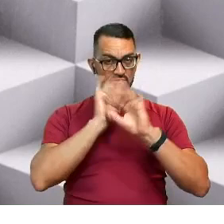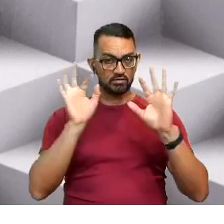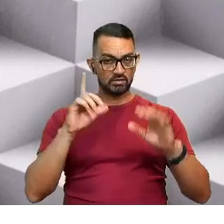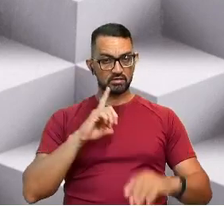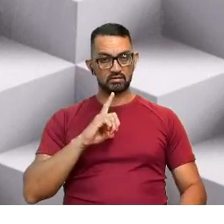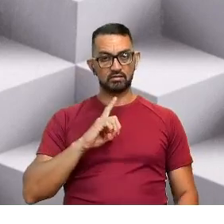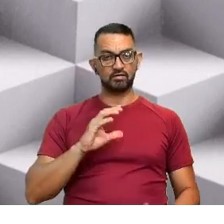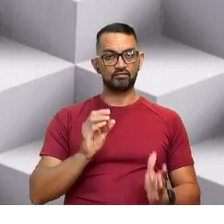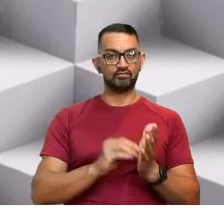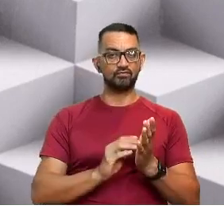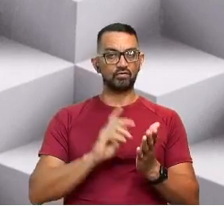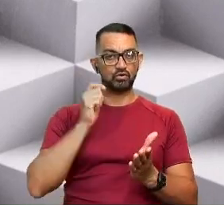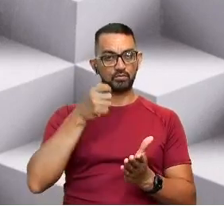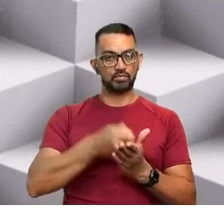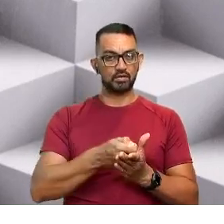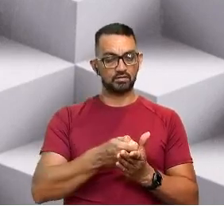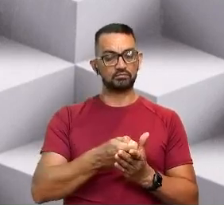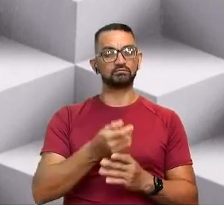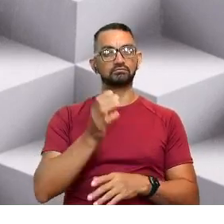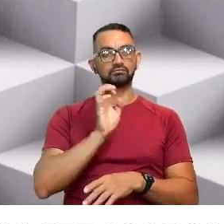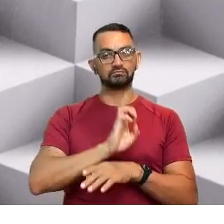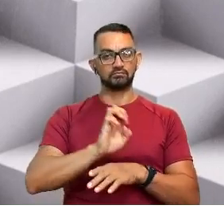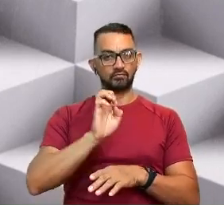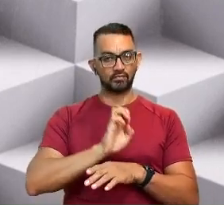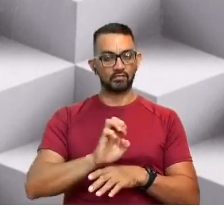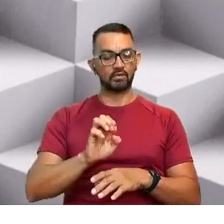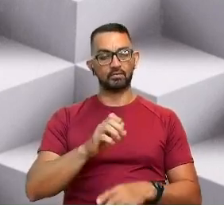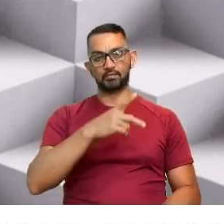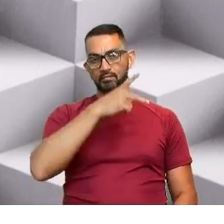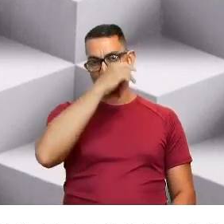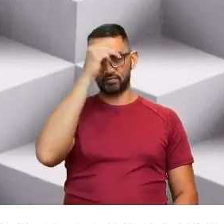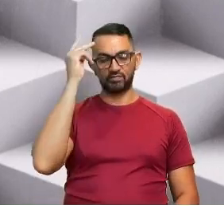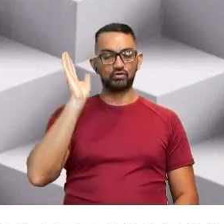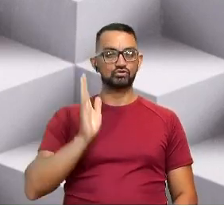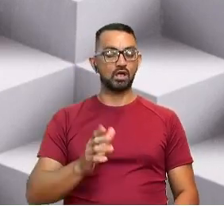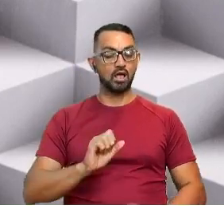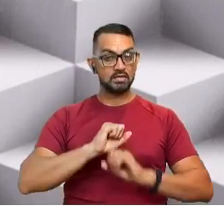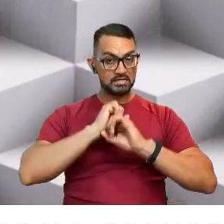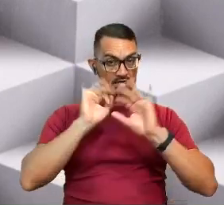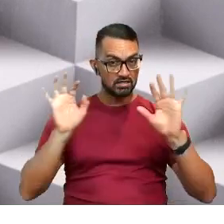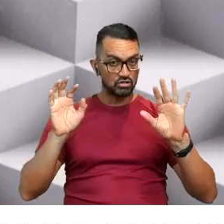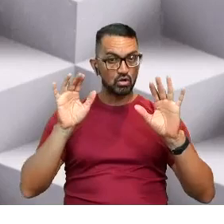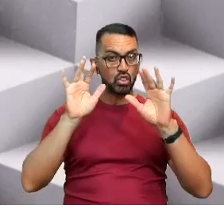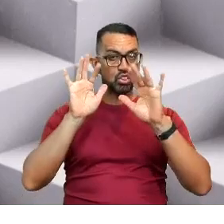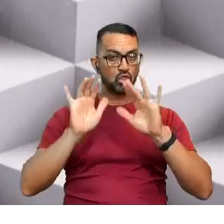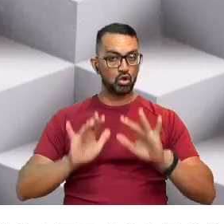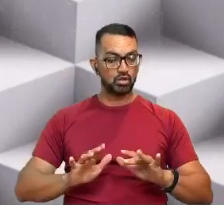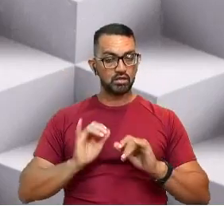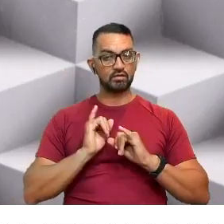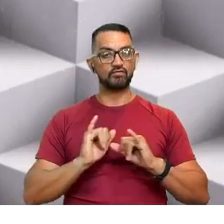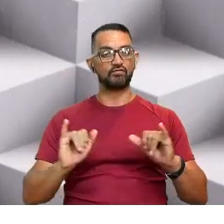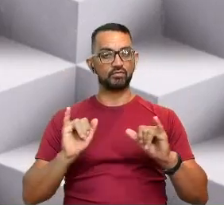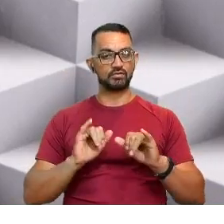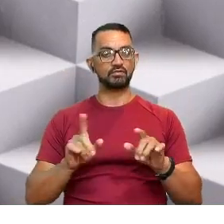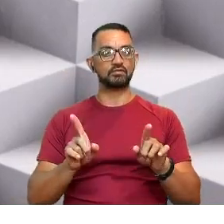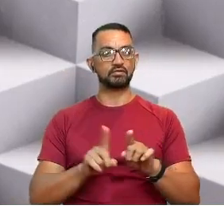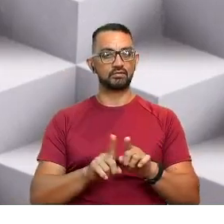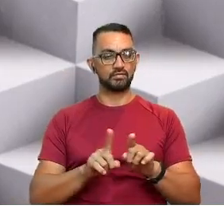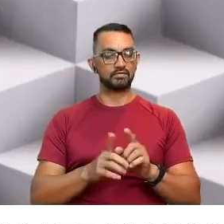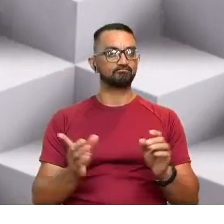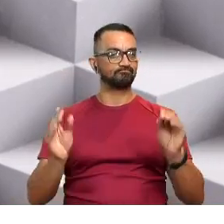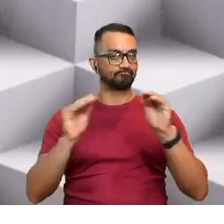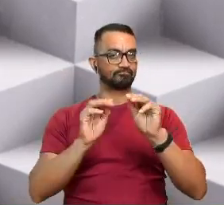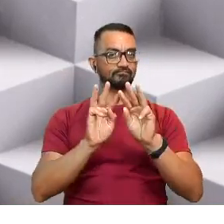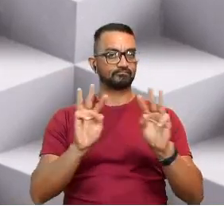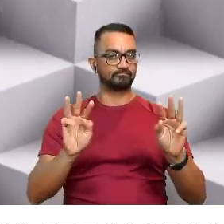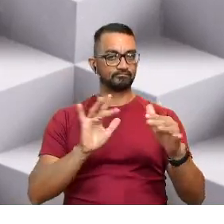trouxe as esclarecimento com relação a essa falta de pagamento dos Estagiários e a prefeitura já esclareceu essa nota essas informações